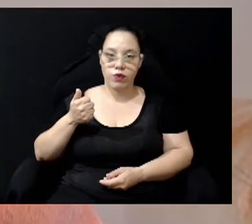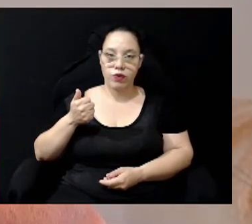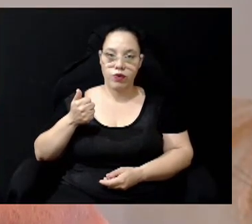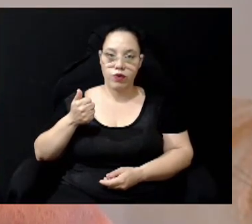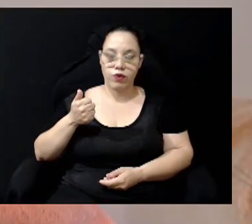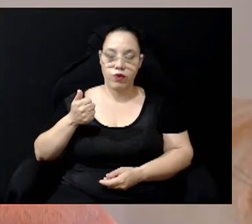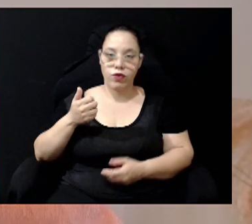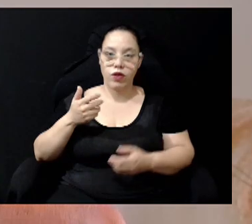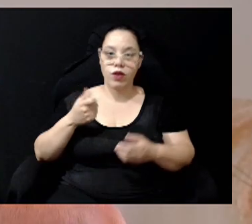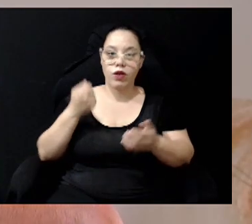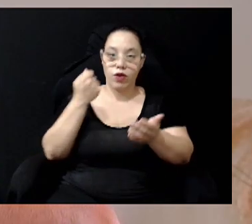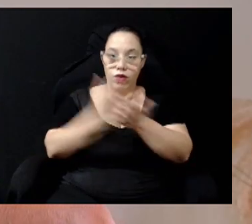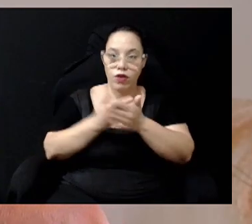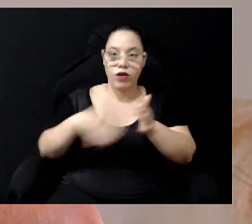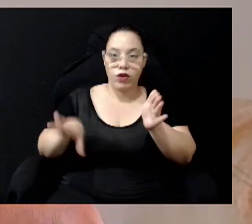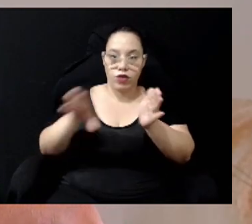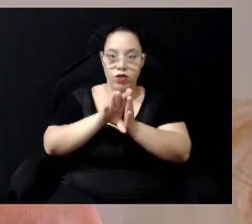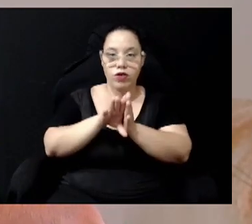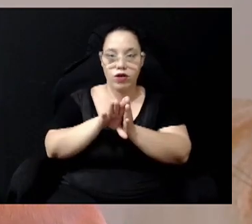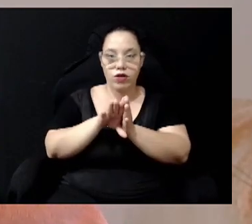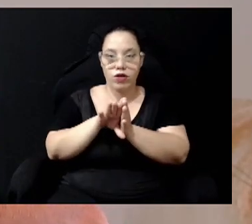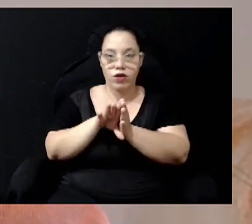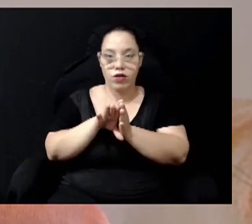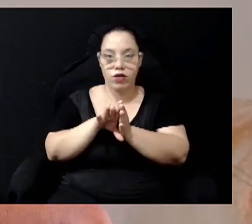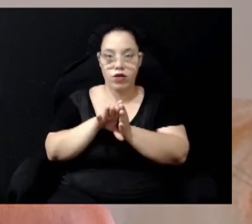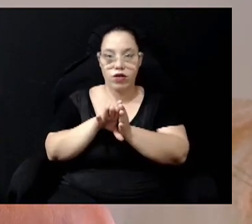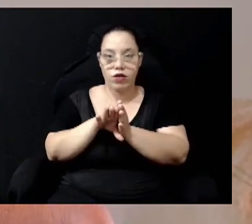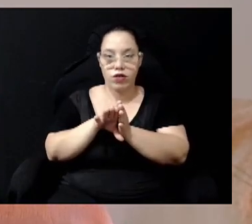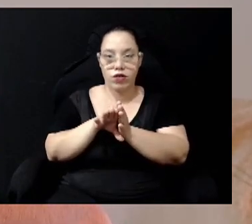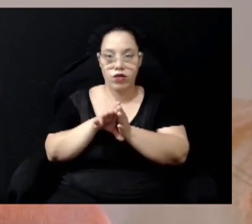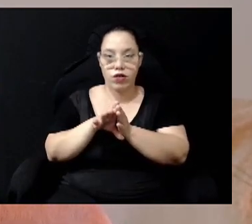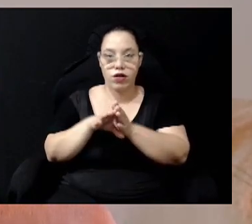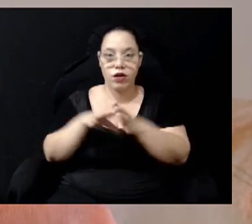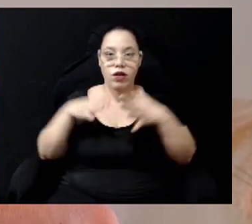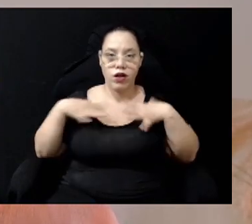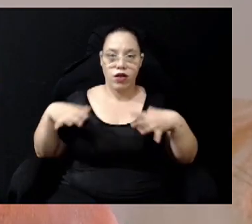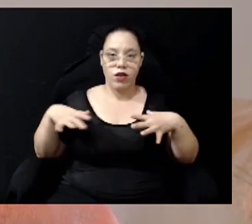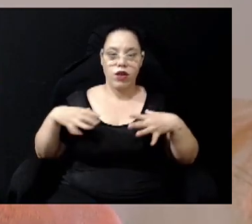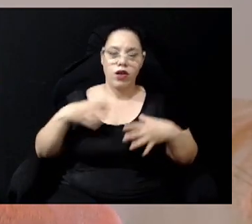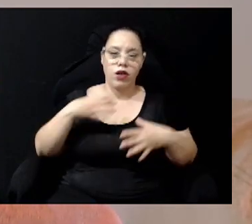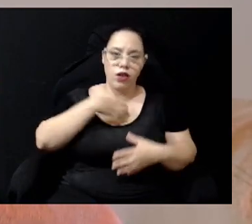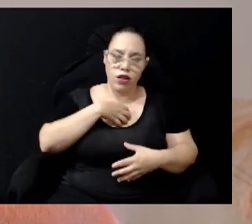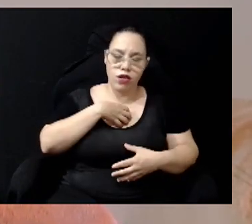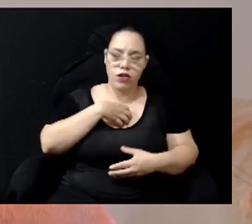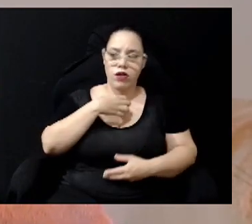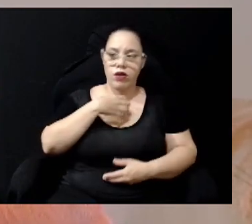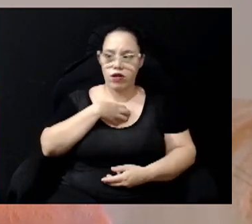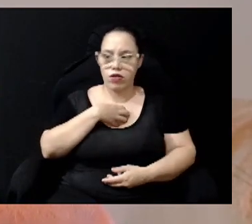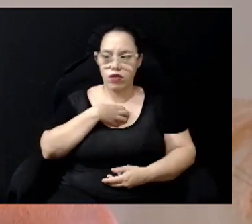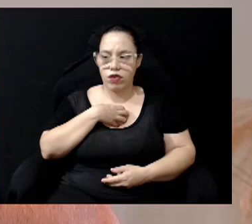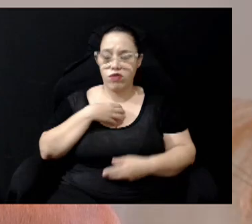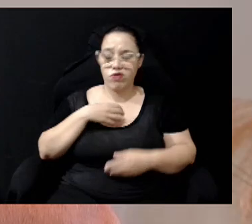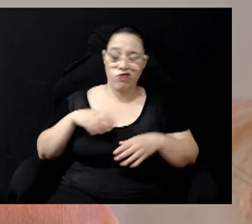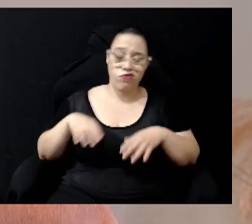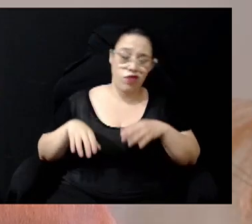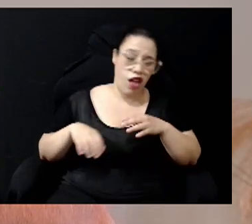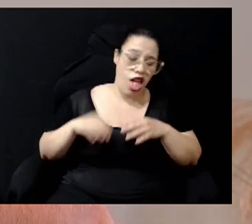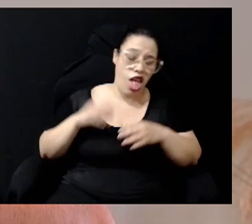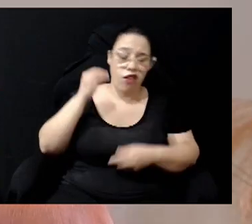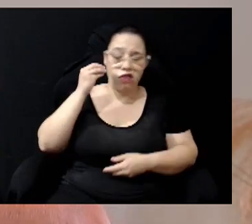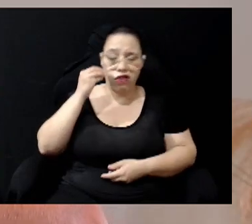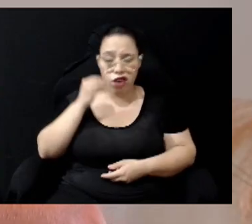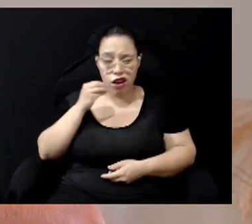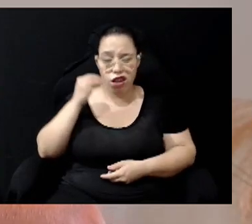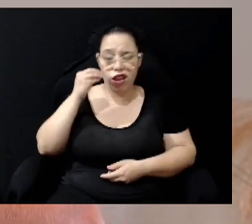chegou em casa, ela estava numa condição física, assim, eu sentia que ela estava debilitada, tinha sinais